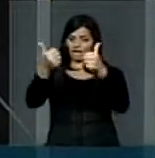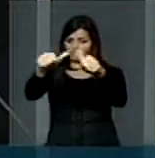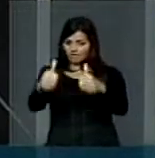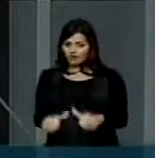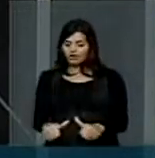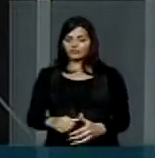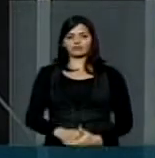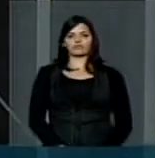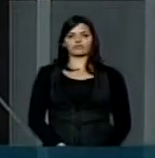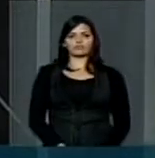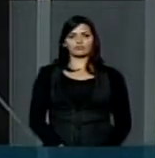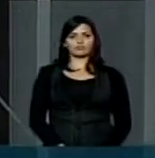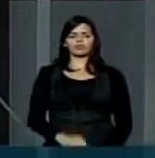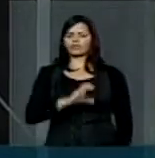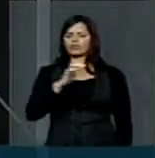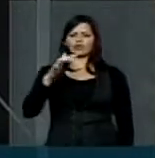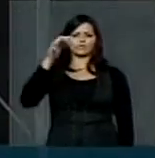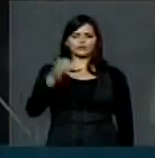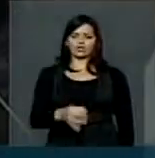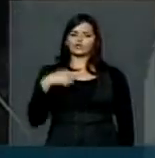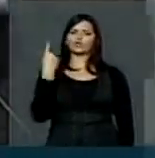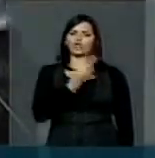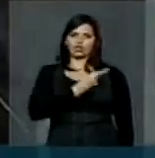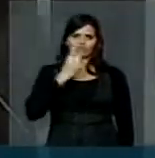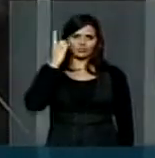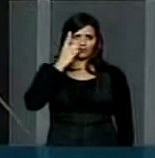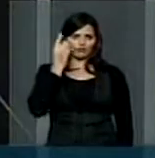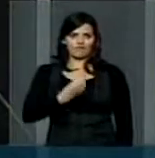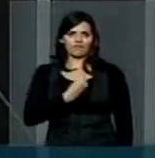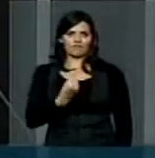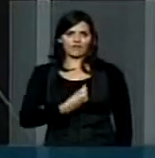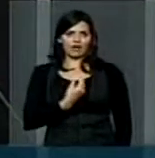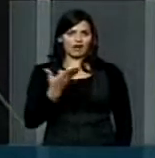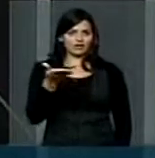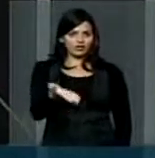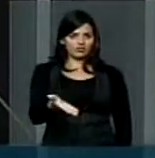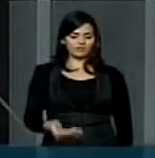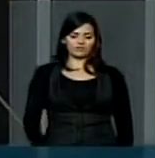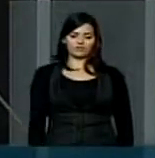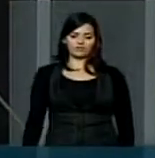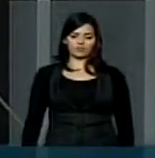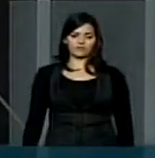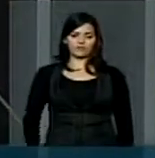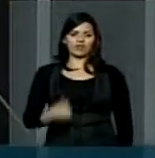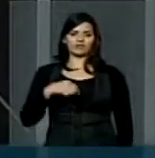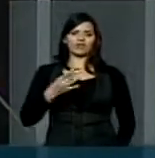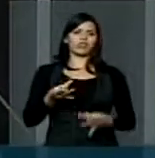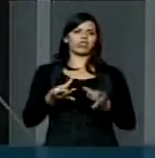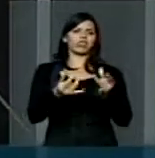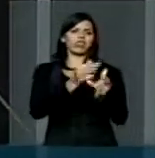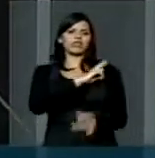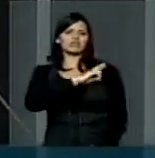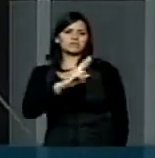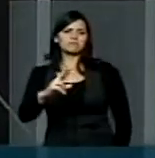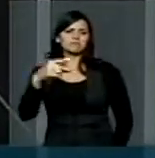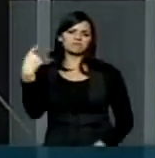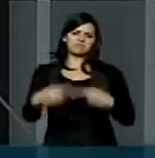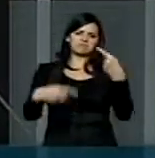avaliado, certamente nós aqui estaremos, não no campo da discussão